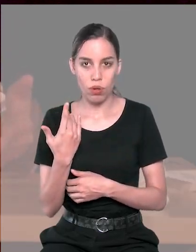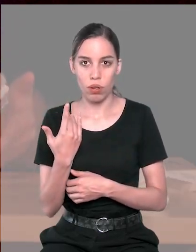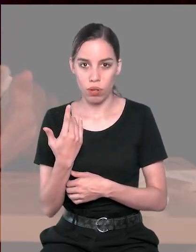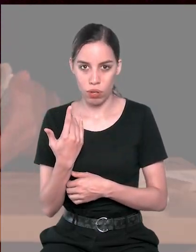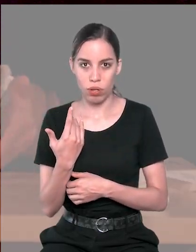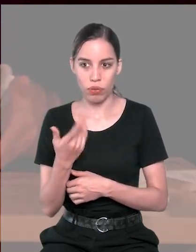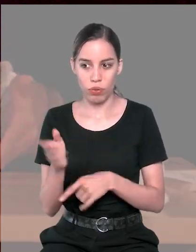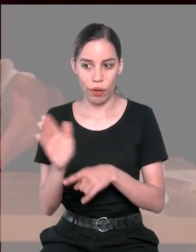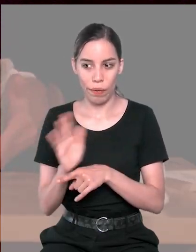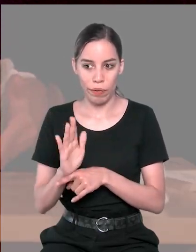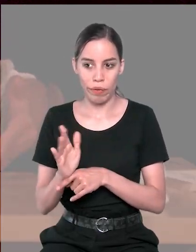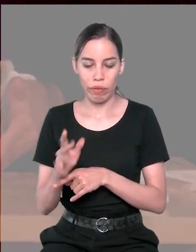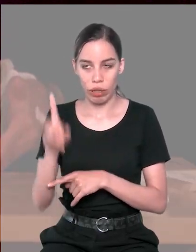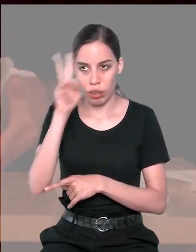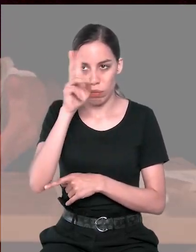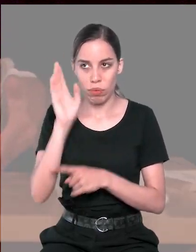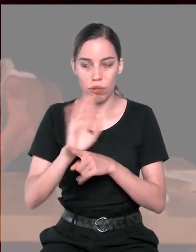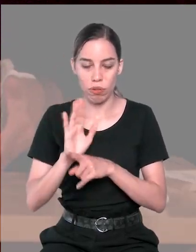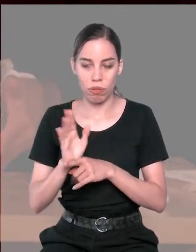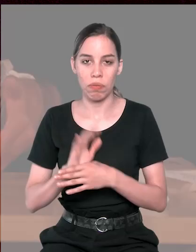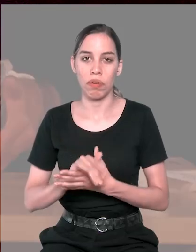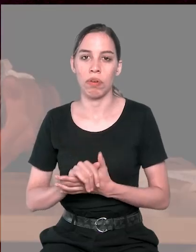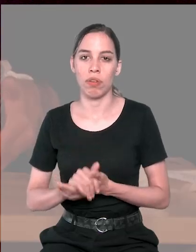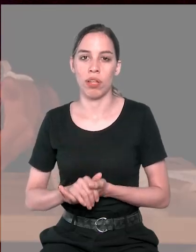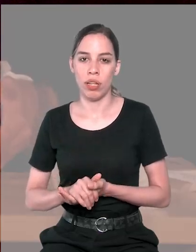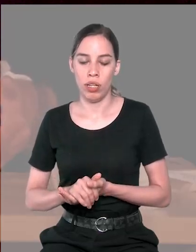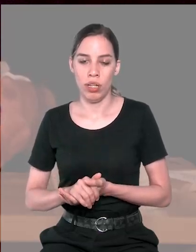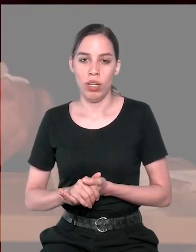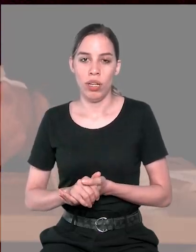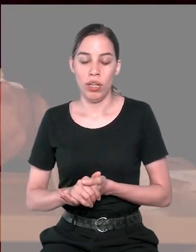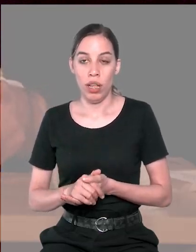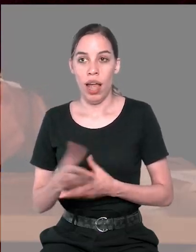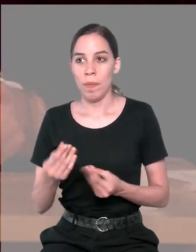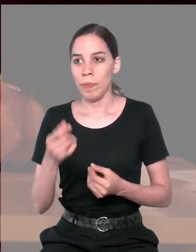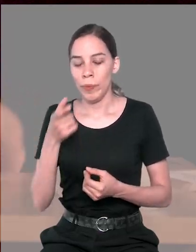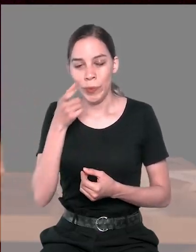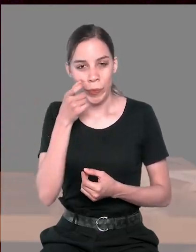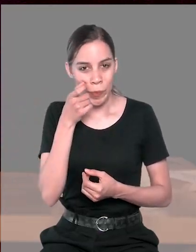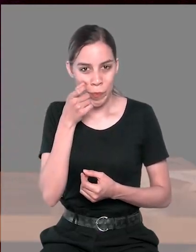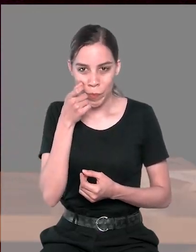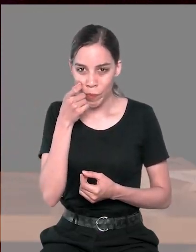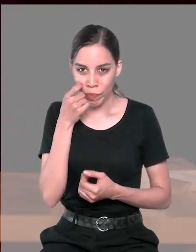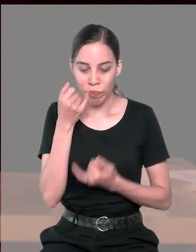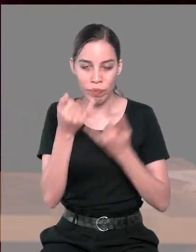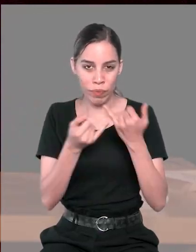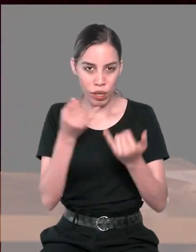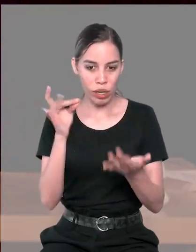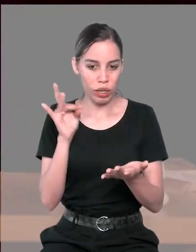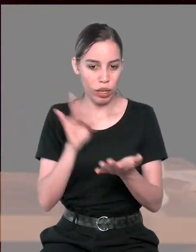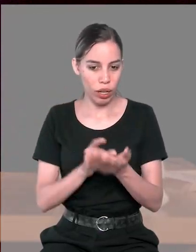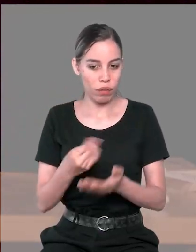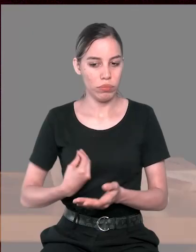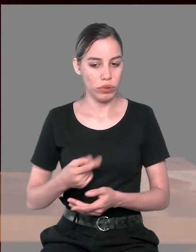cara, é a percepção estética do jogo. Né? Então é muito interessante. O jogo está lá, mas